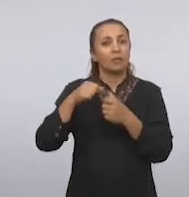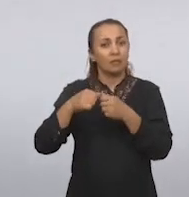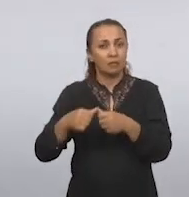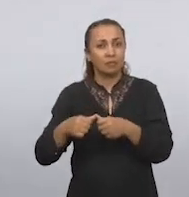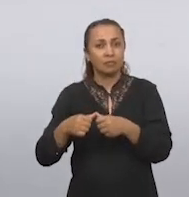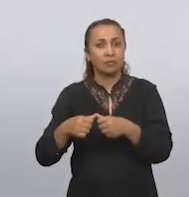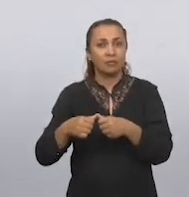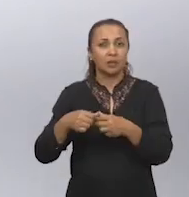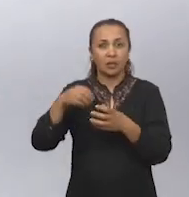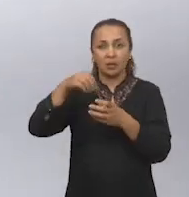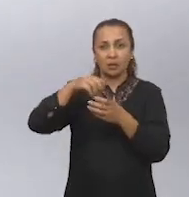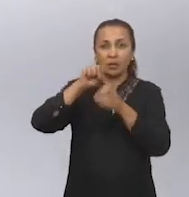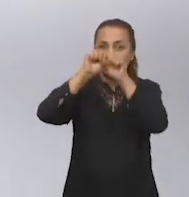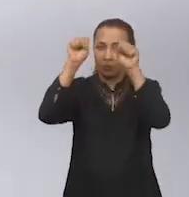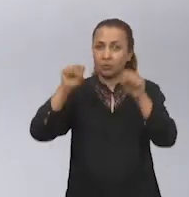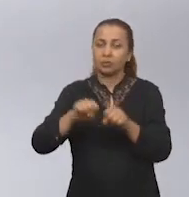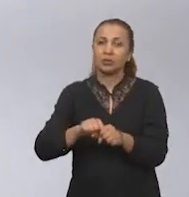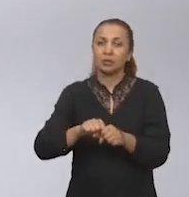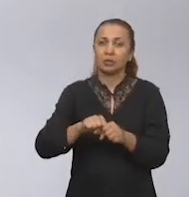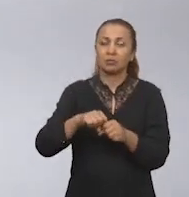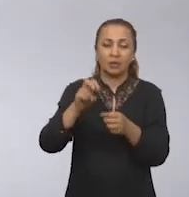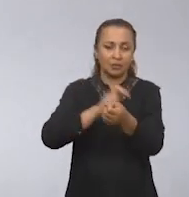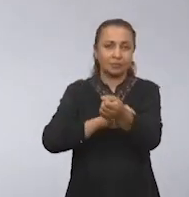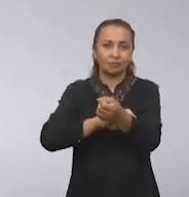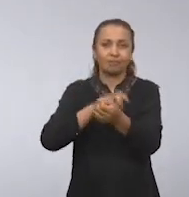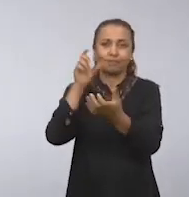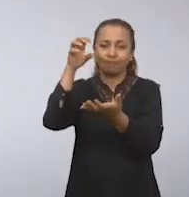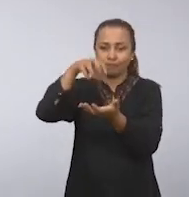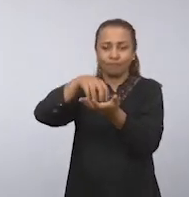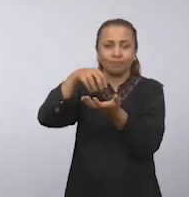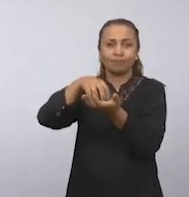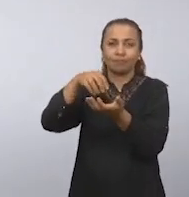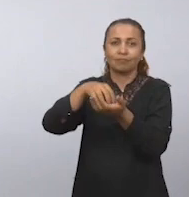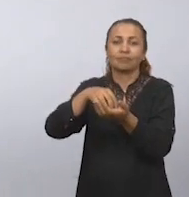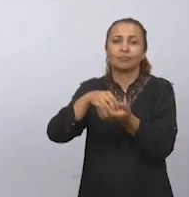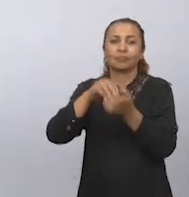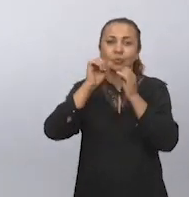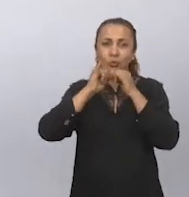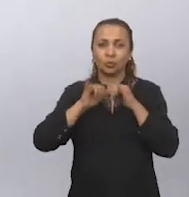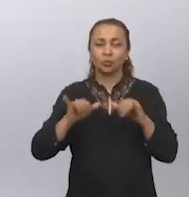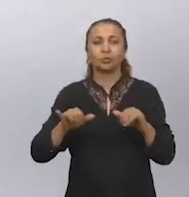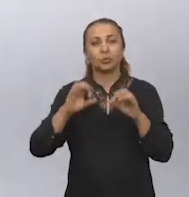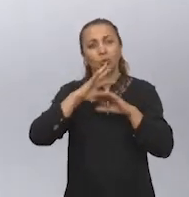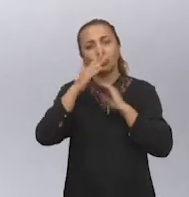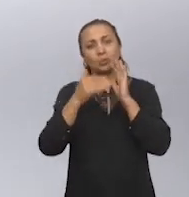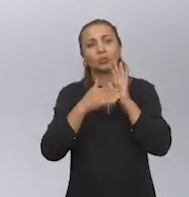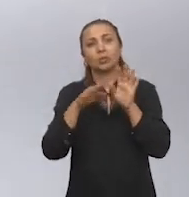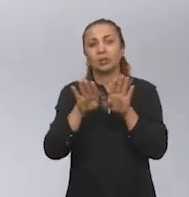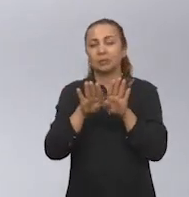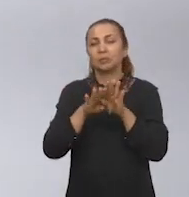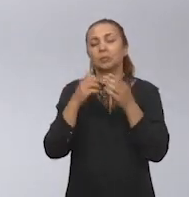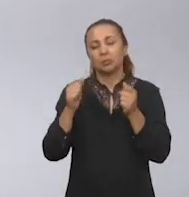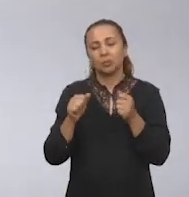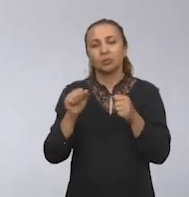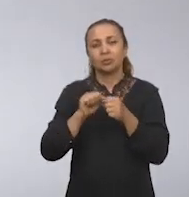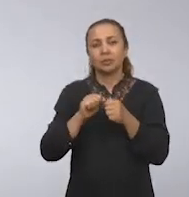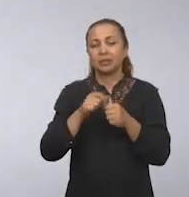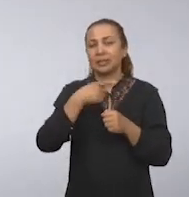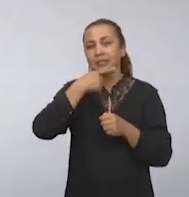sistema nervoso central. E isso ele pode gerar uma repercussão muito grande no sistema nervoso central como um todo. E também pode